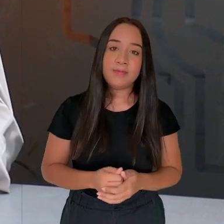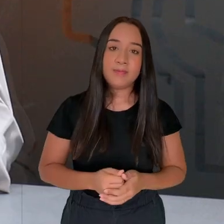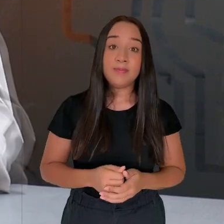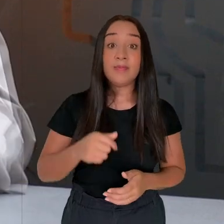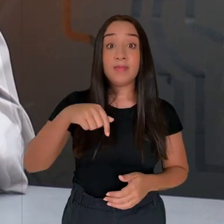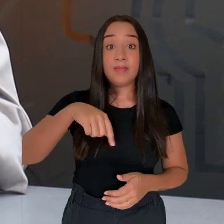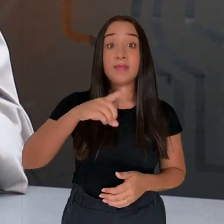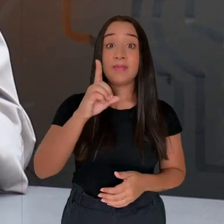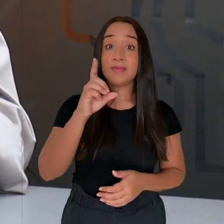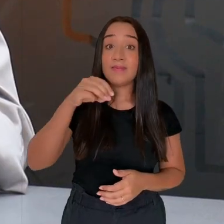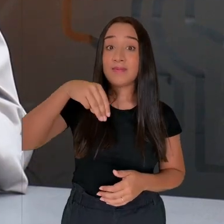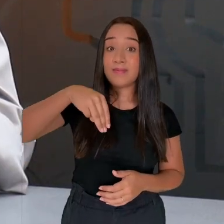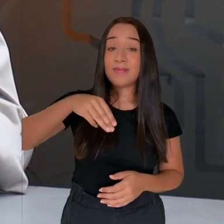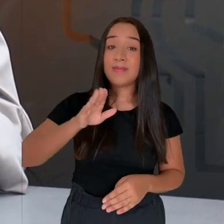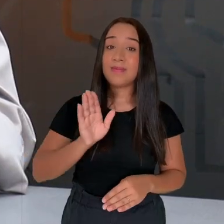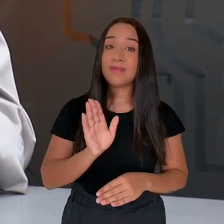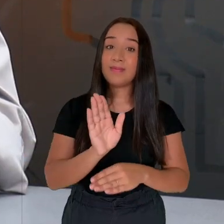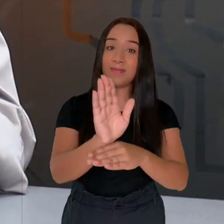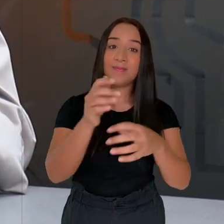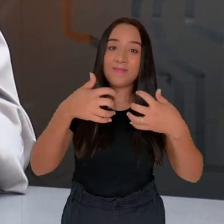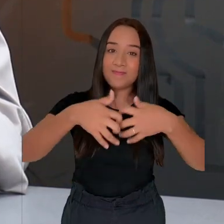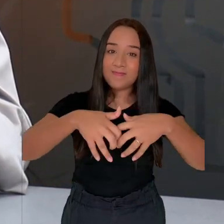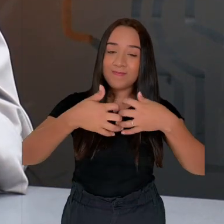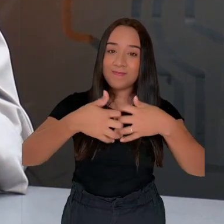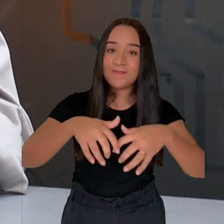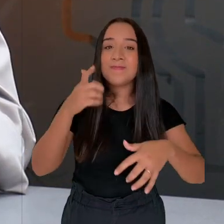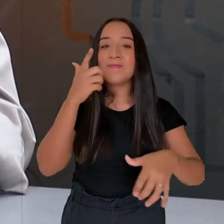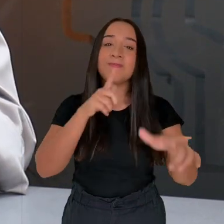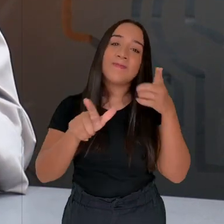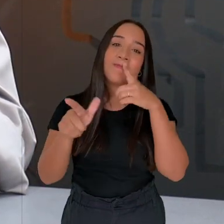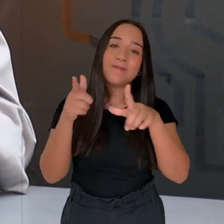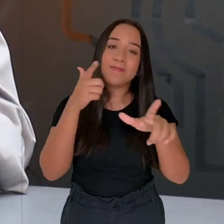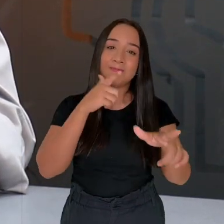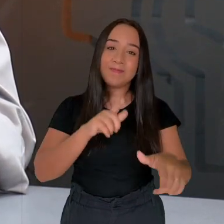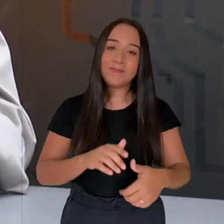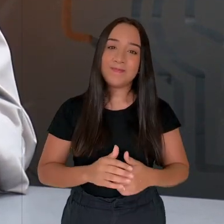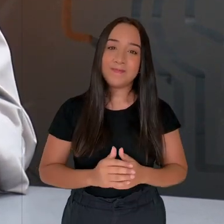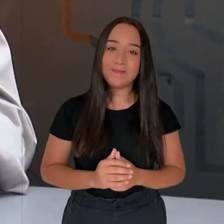conosco. Na ADM estamos prontos para manter as suas máquinas em pleno funcionamento.